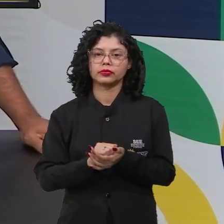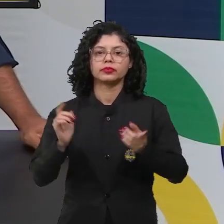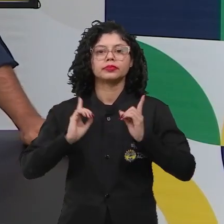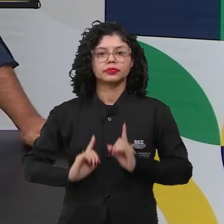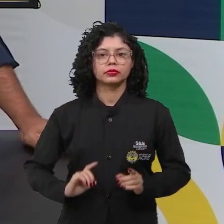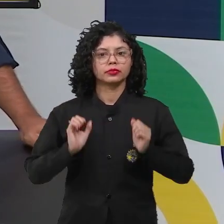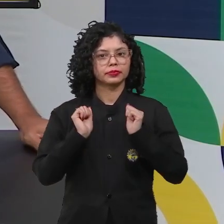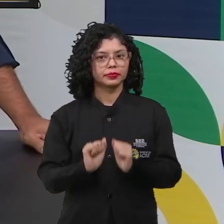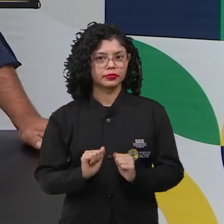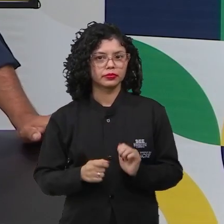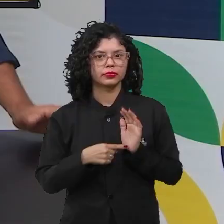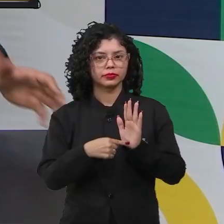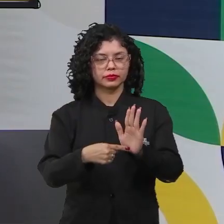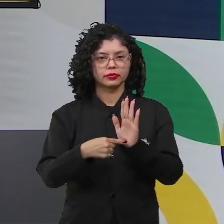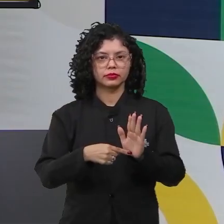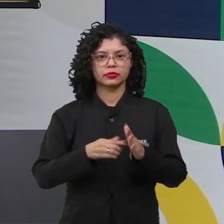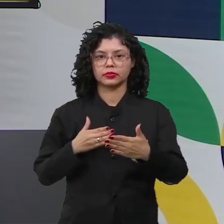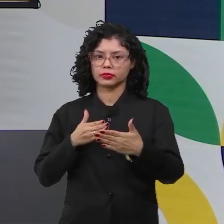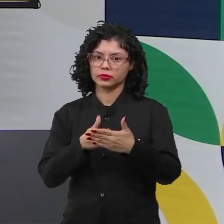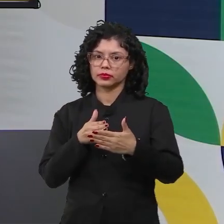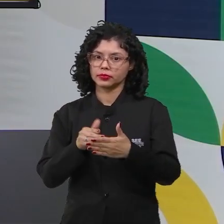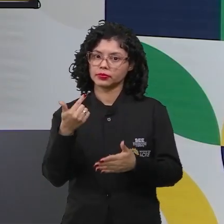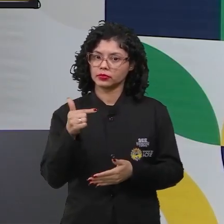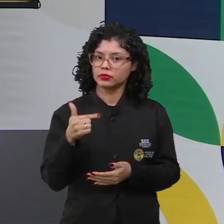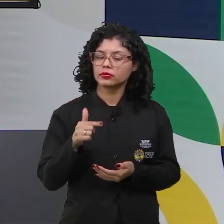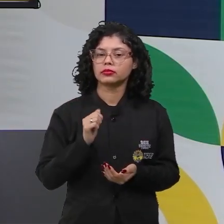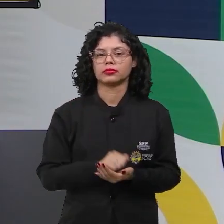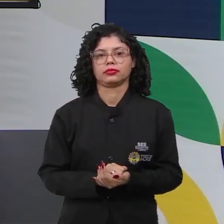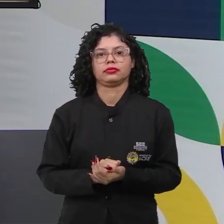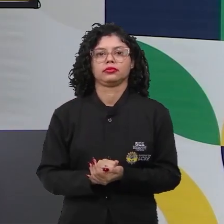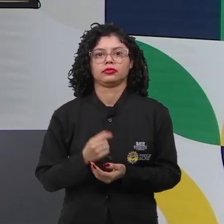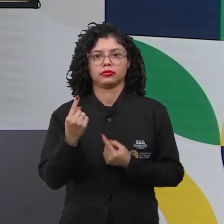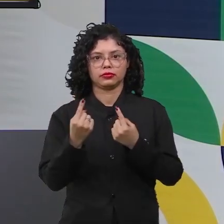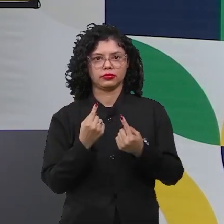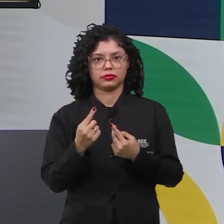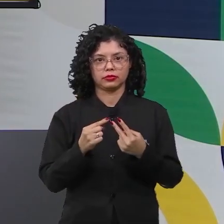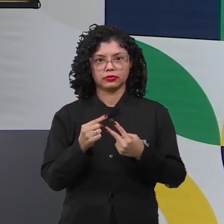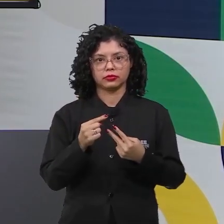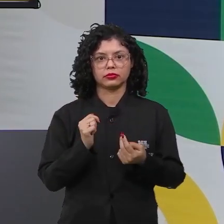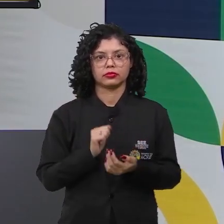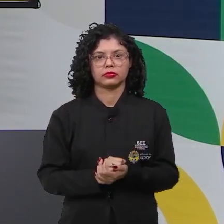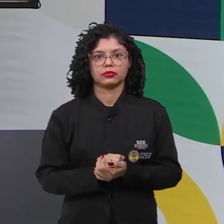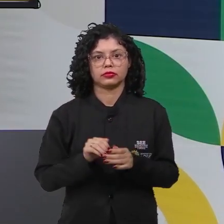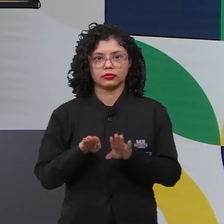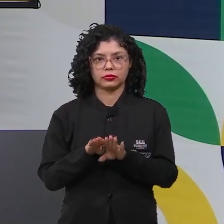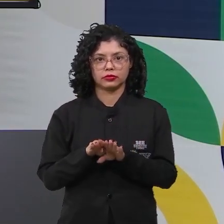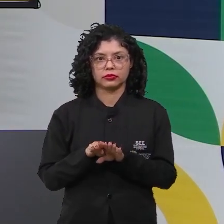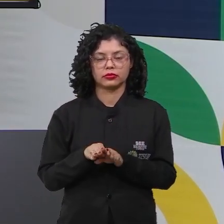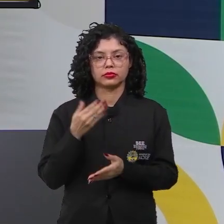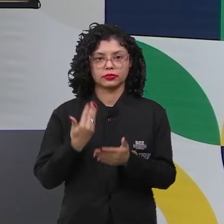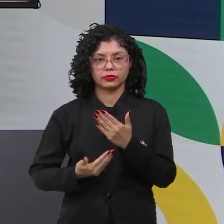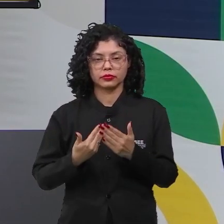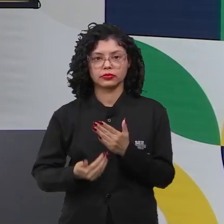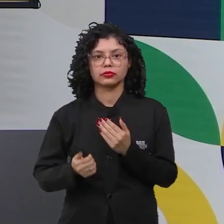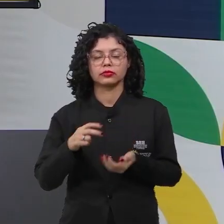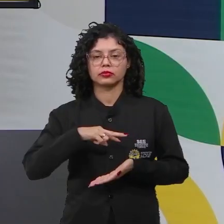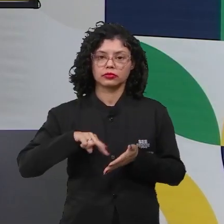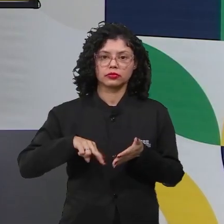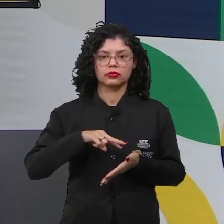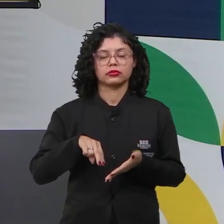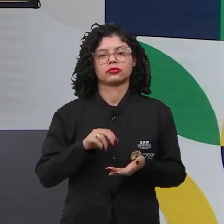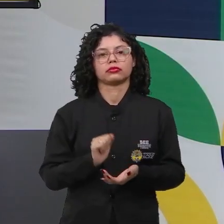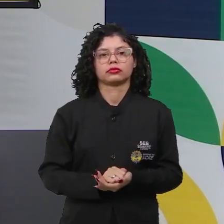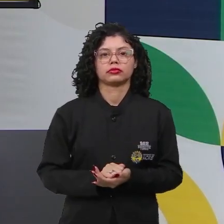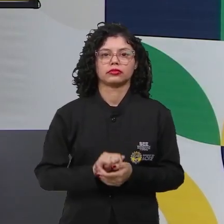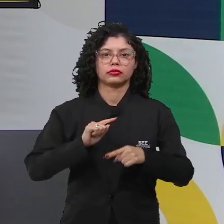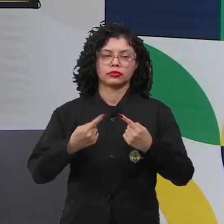vai poder apresentar alguma limitação, porque não tem a coordenação, tem os 2 pés esquerdos, então fica meio perdido ali sem coordenação.